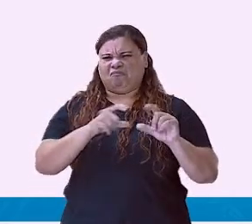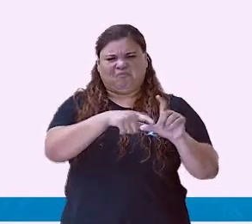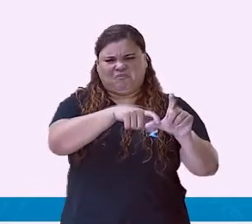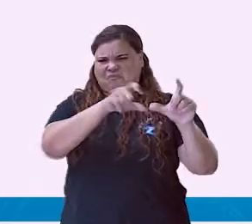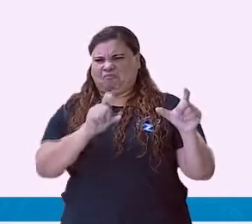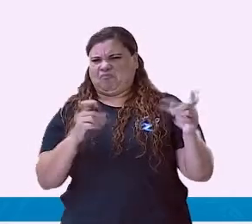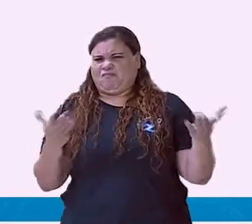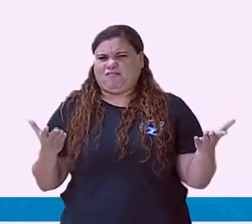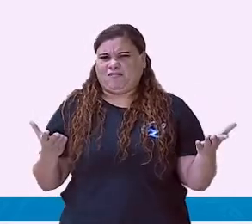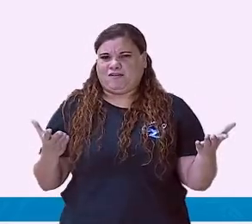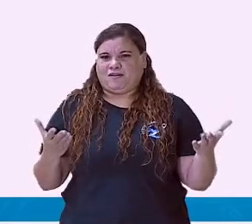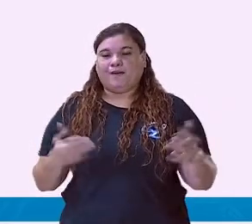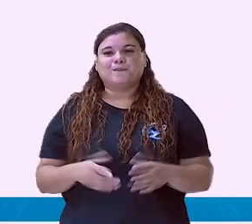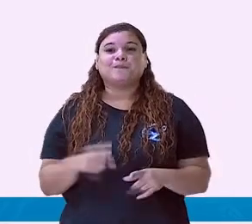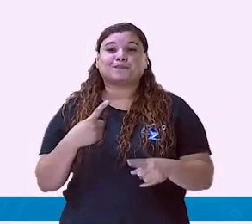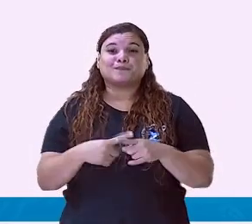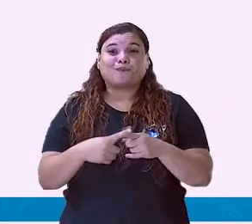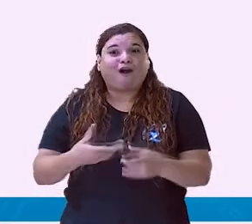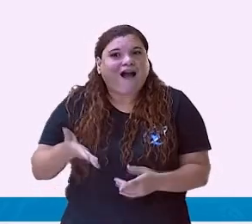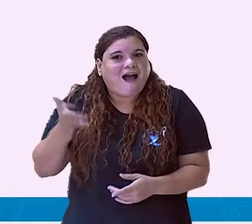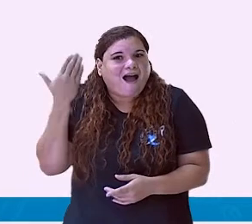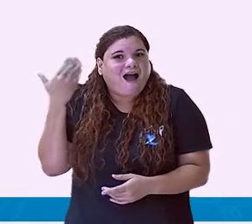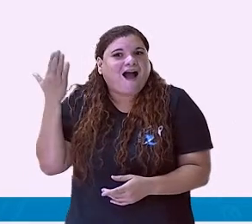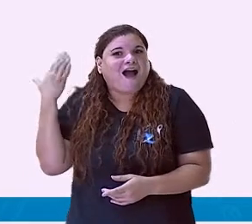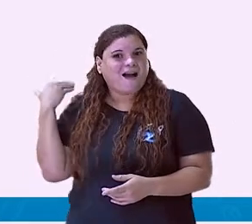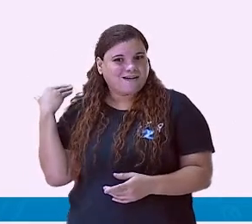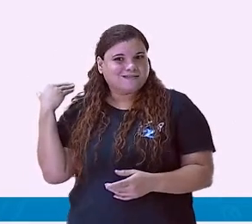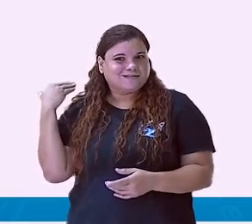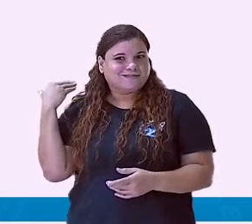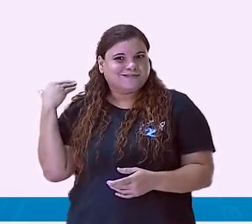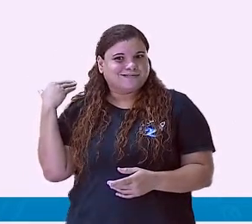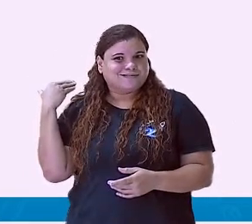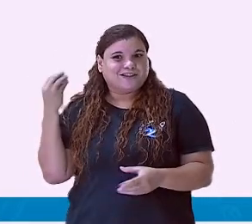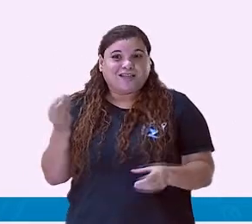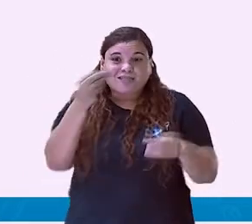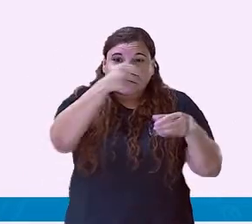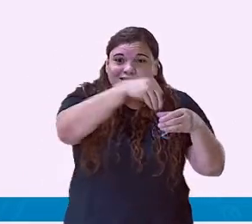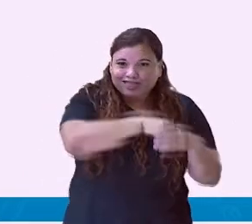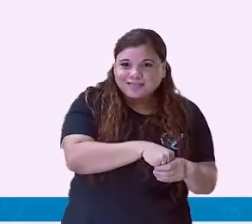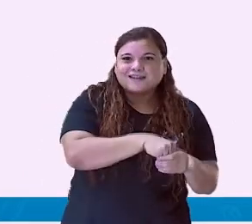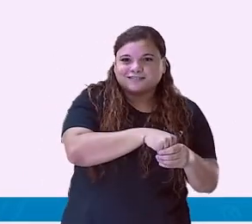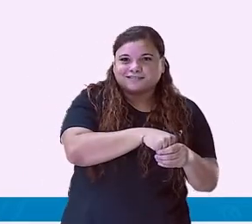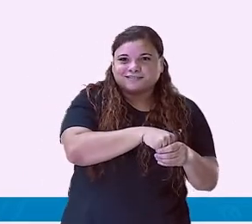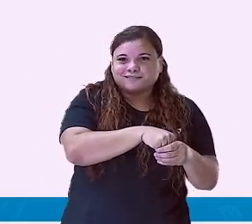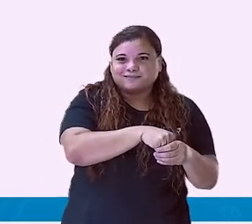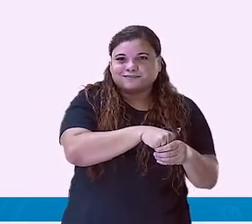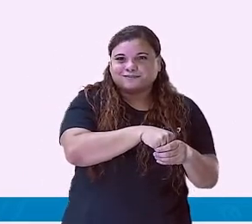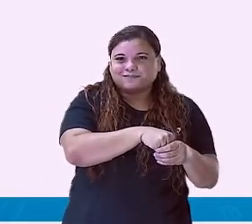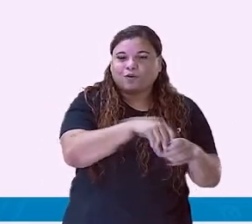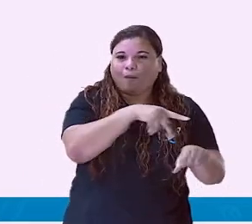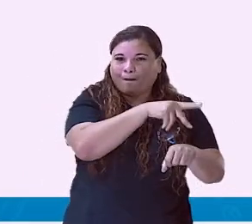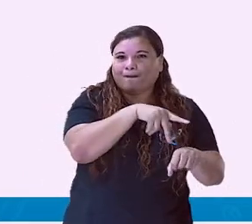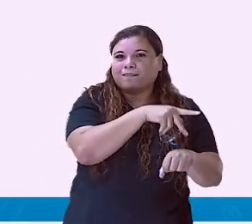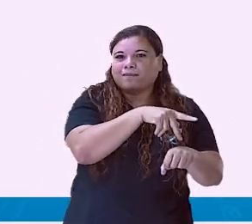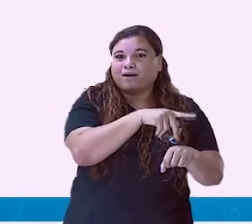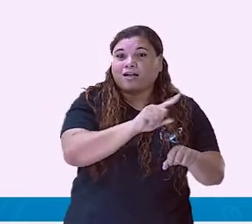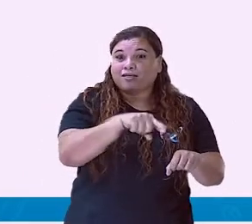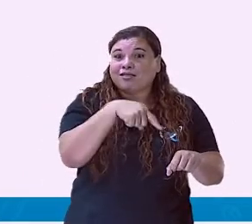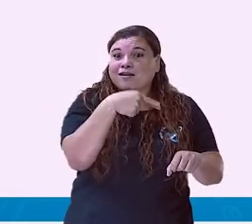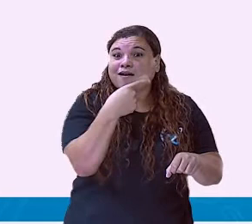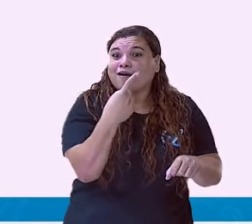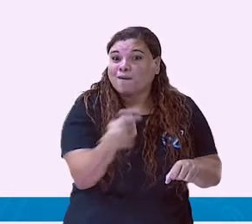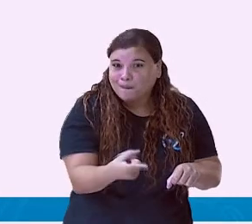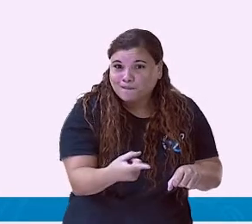formavam a União das Repúblicas Socialistas Soviéticas. Então, esses